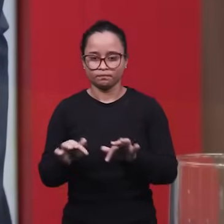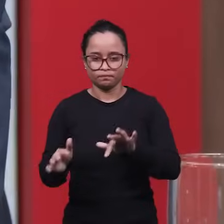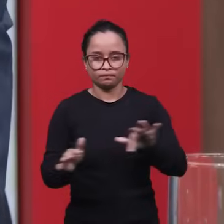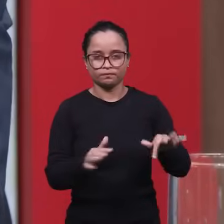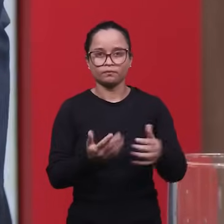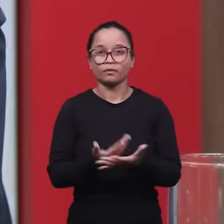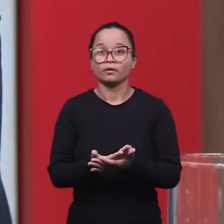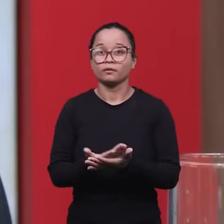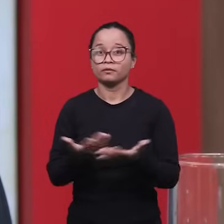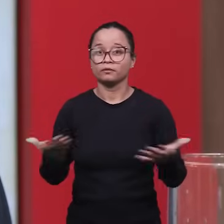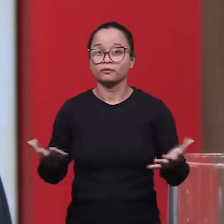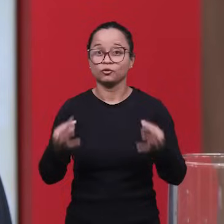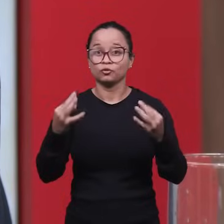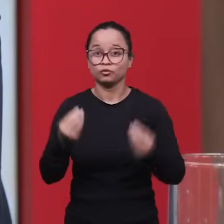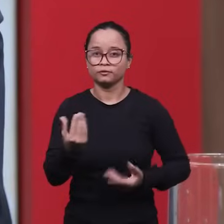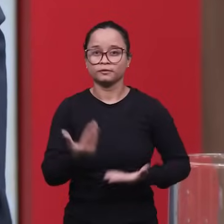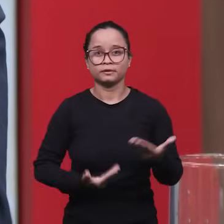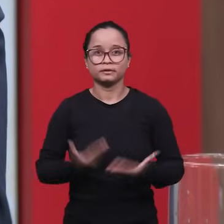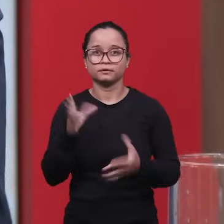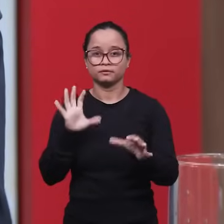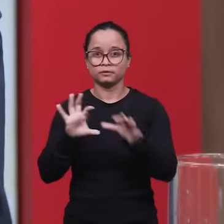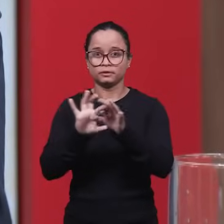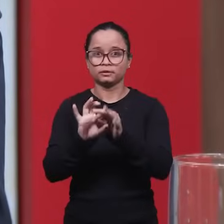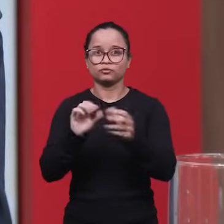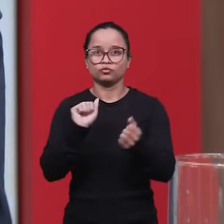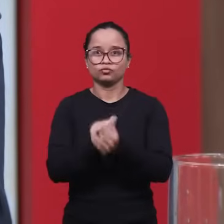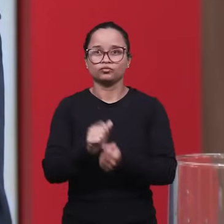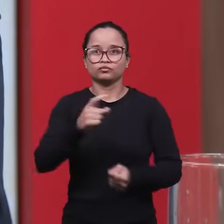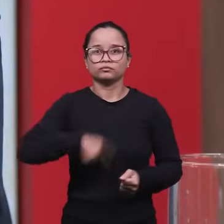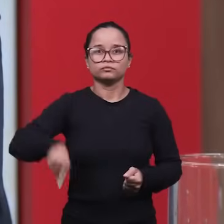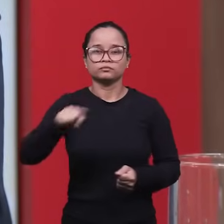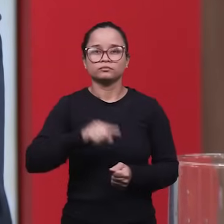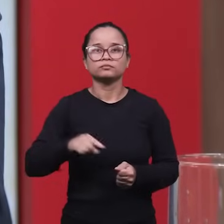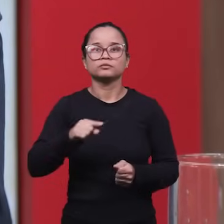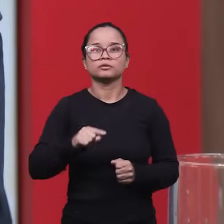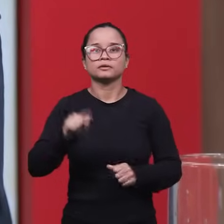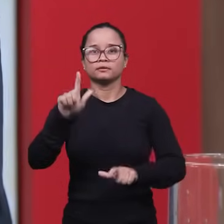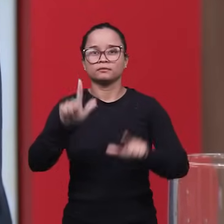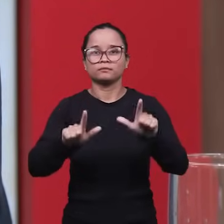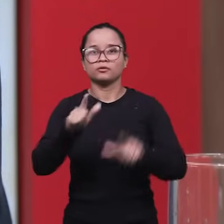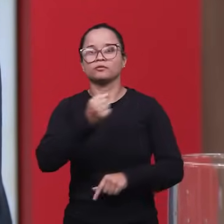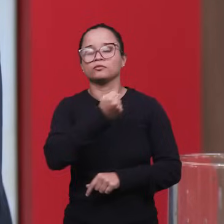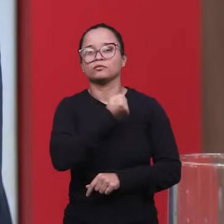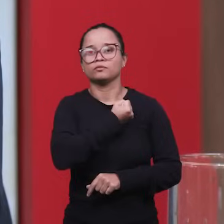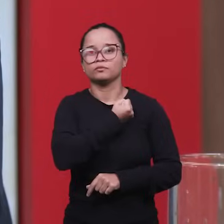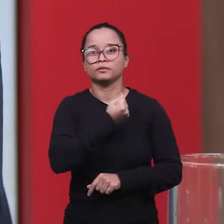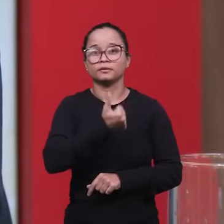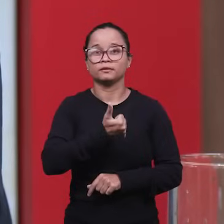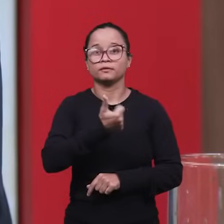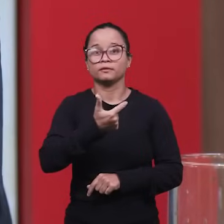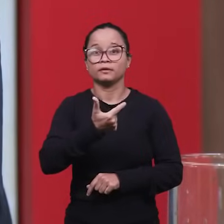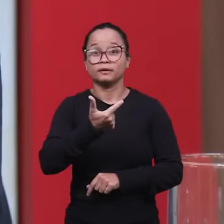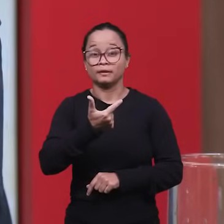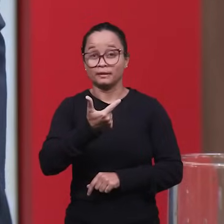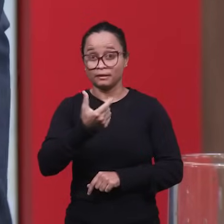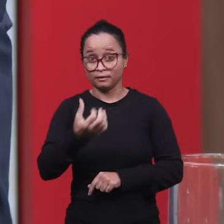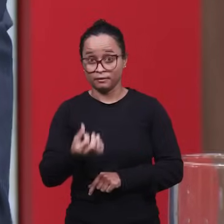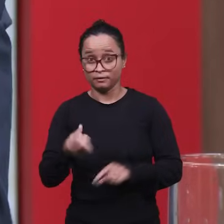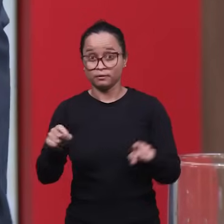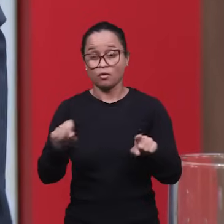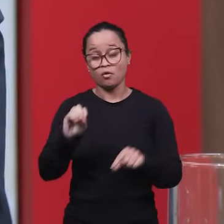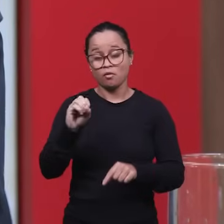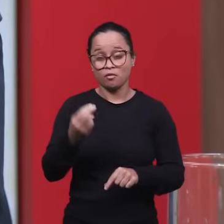Eu queria saudar a todos os nossos irmãos, aqueles que estão ligados conosco no canal 126, a TV aberta, ou no